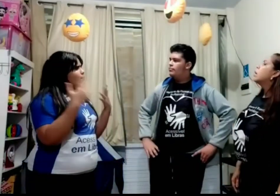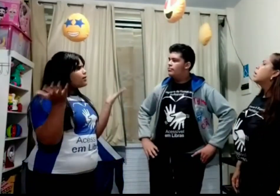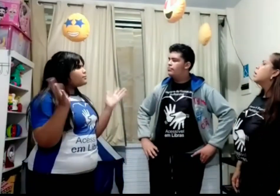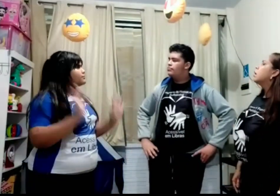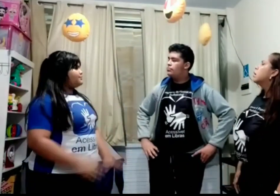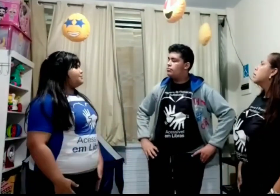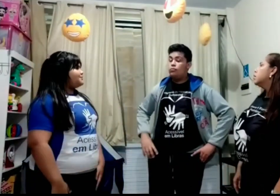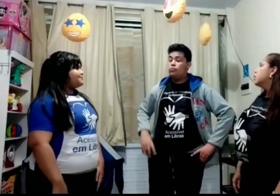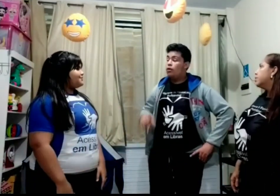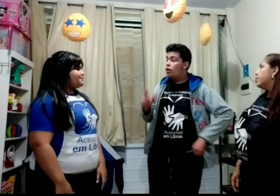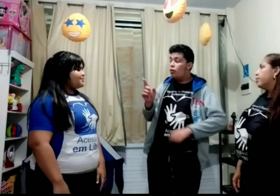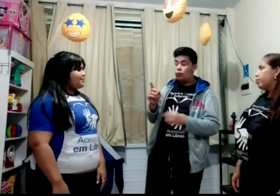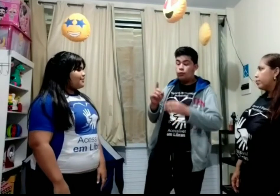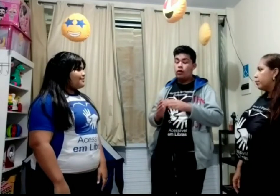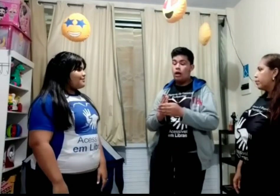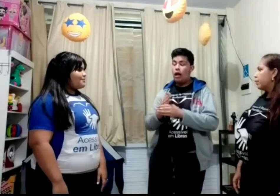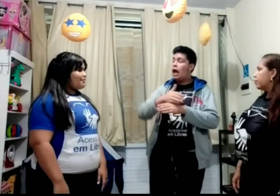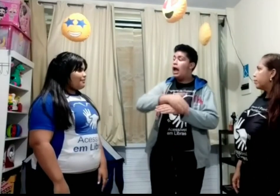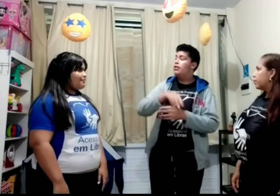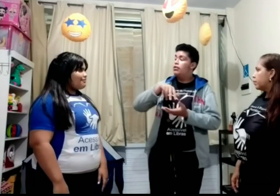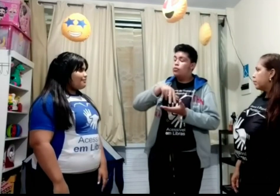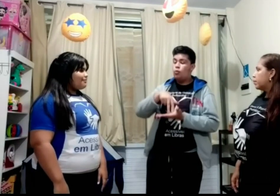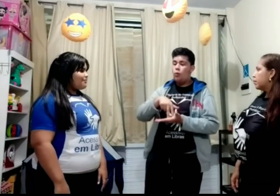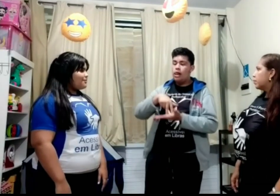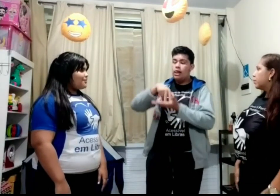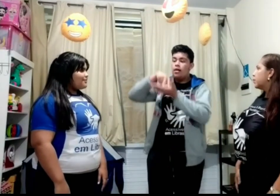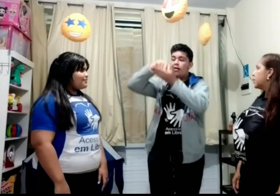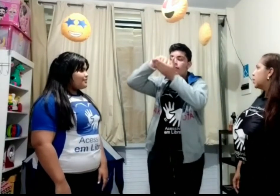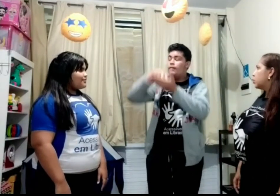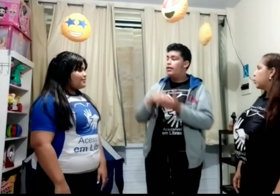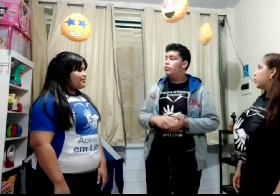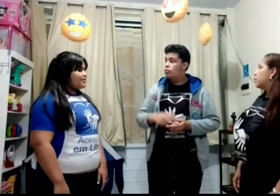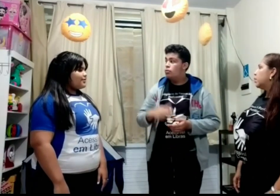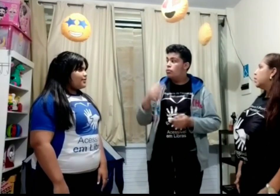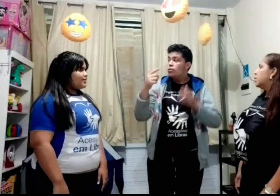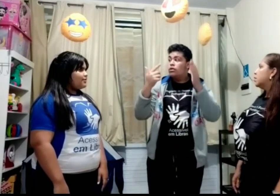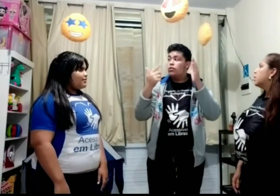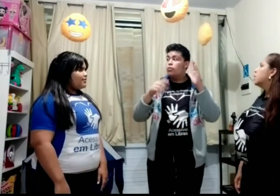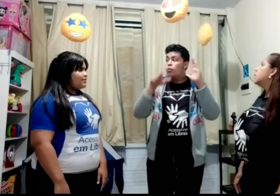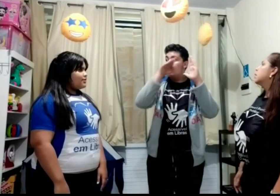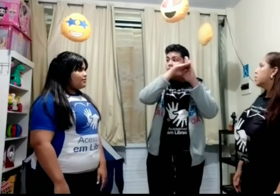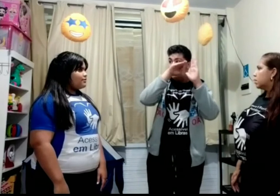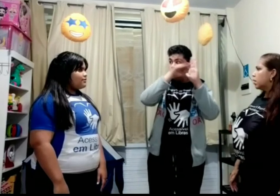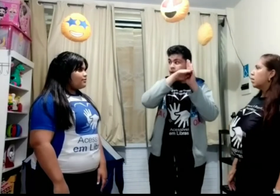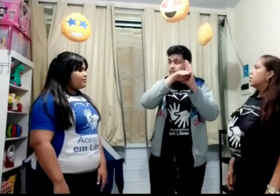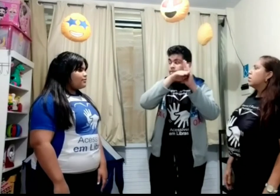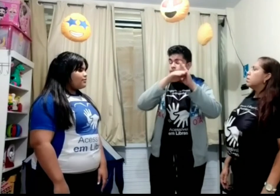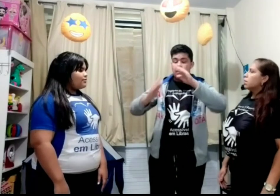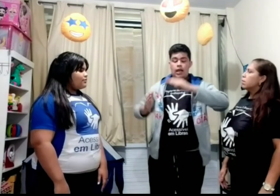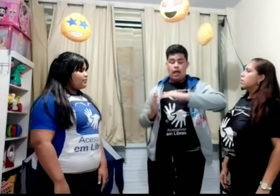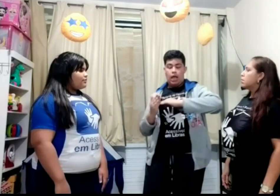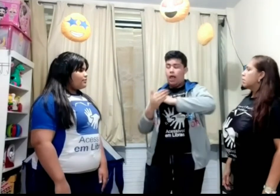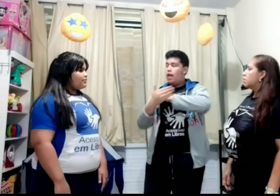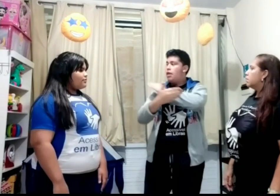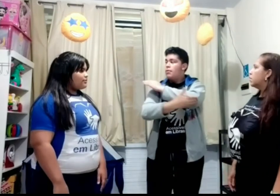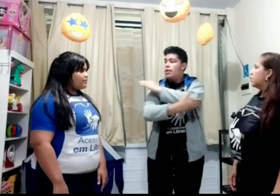Qual é o local da reunião? Você pega o elevador e vai para o